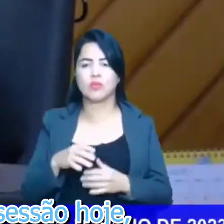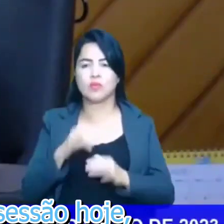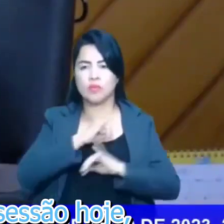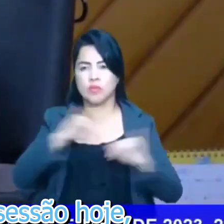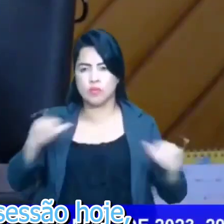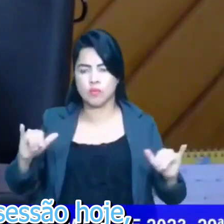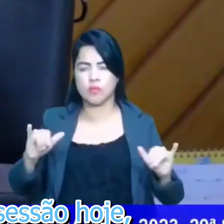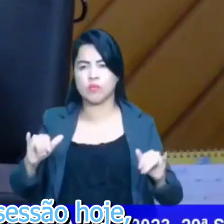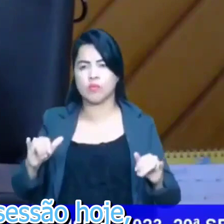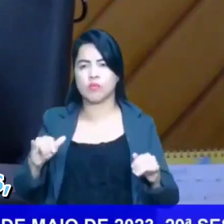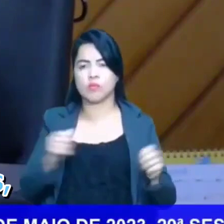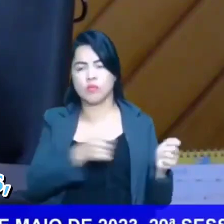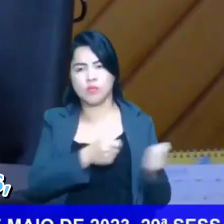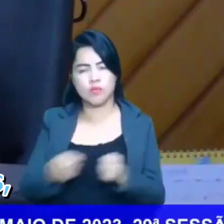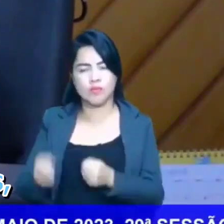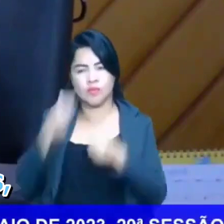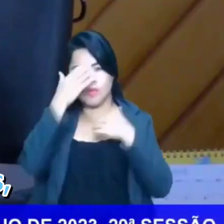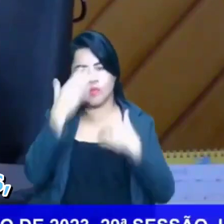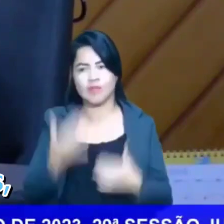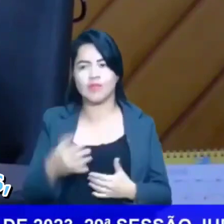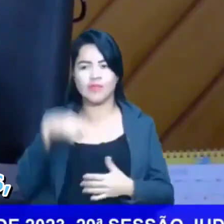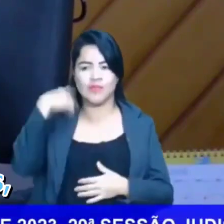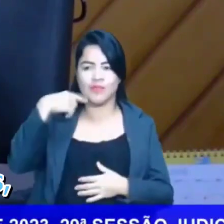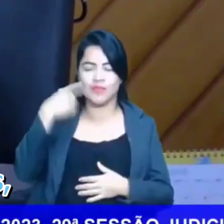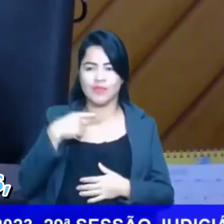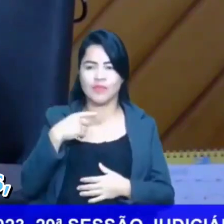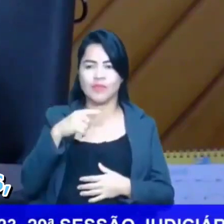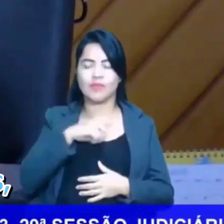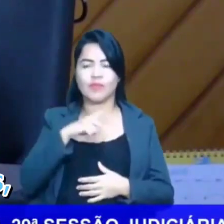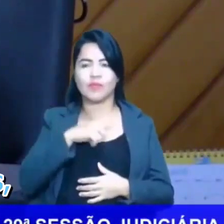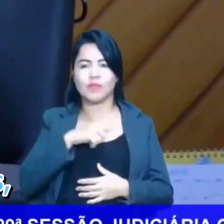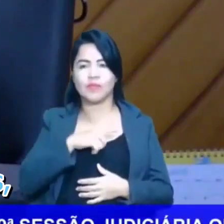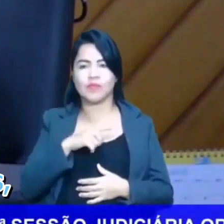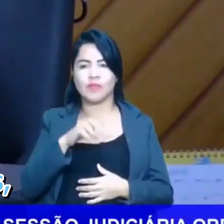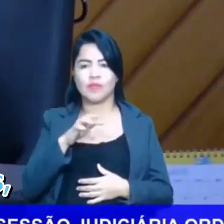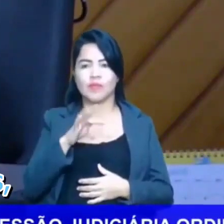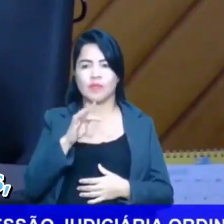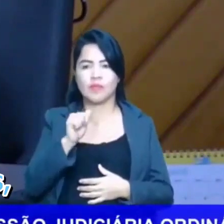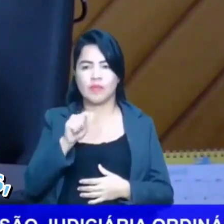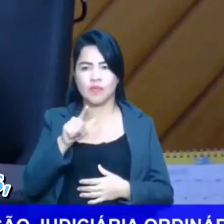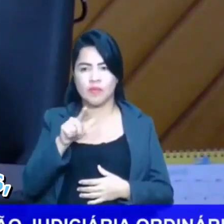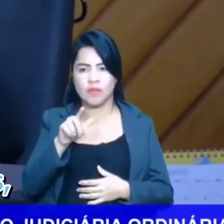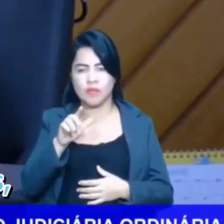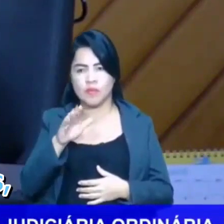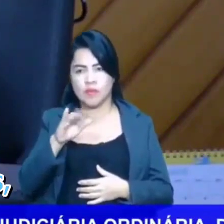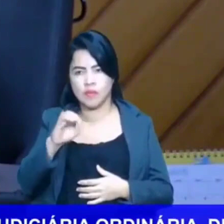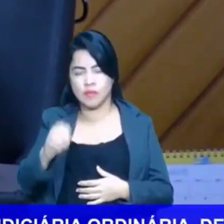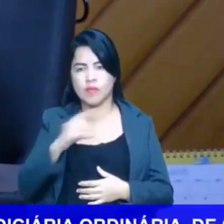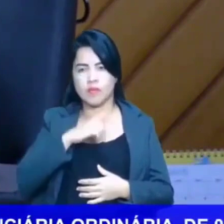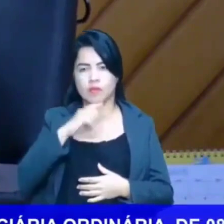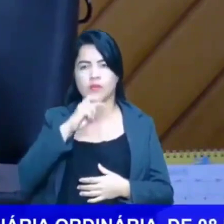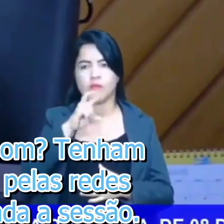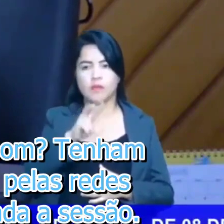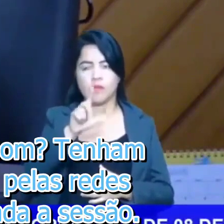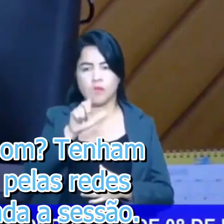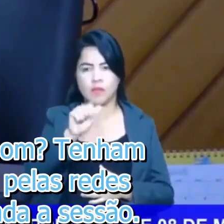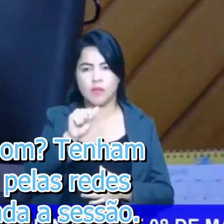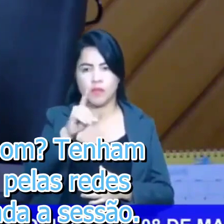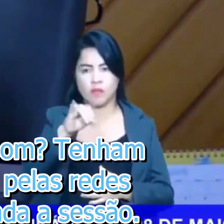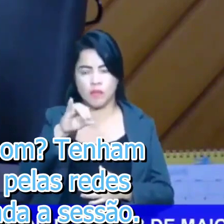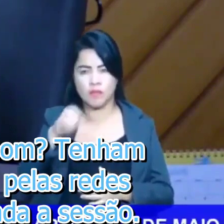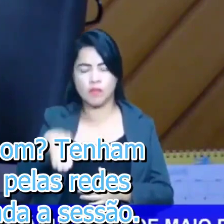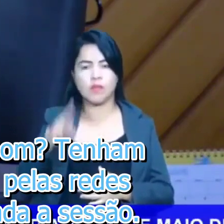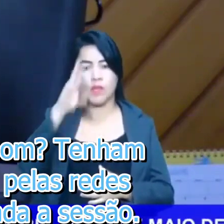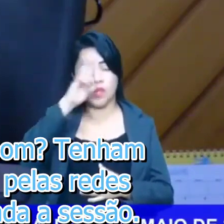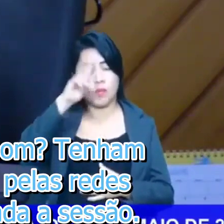do desembargador hoje judicial, agradecendo a presença dos advogados, né, doutor Falavina, doutor Vladimir. E lembrando que amanhã temos sessão às 4